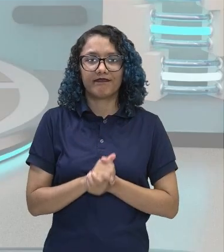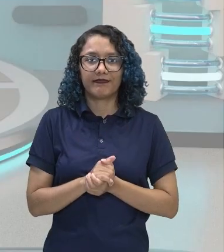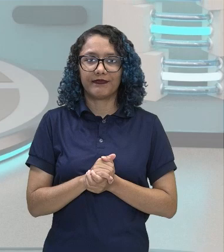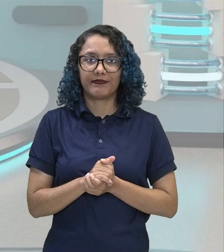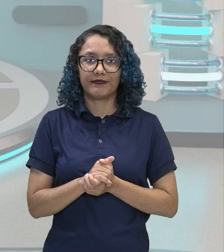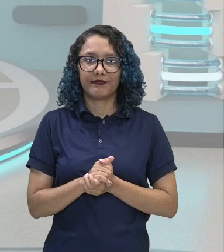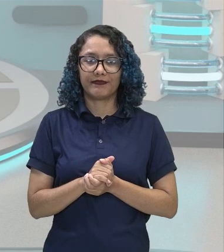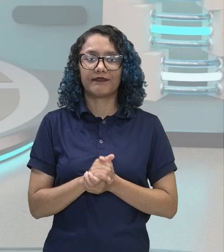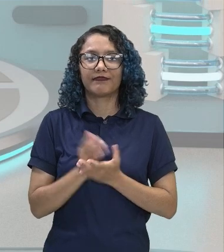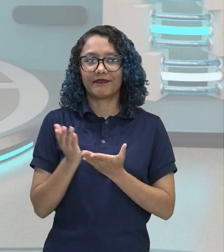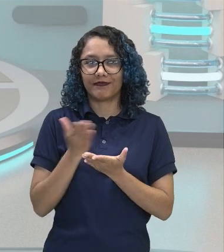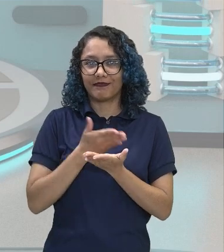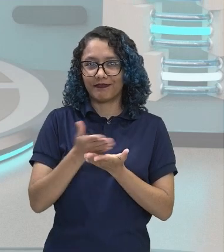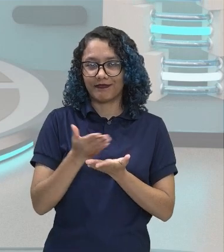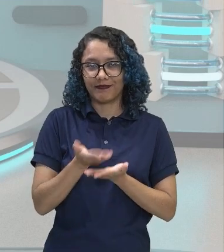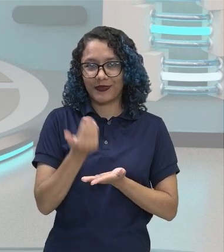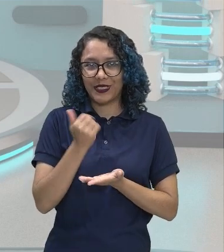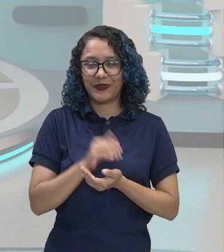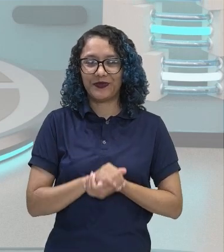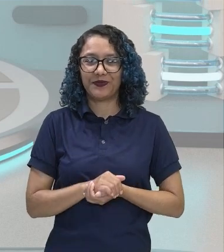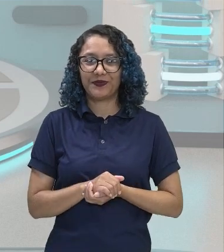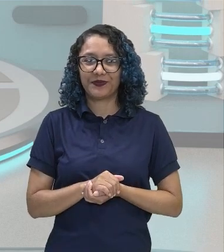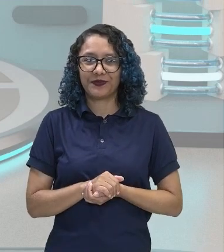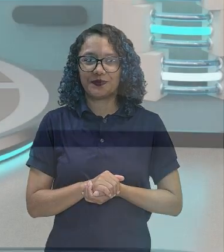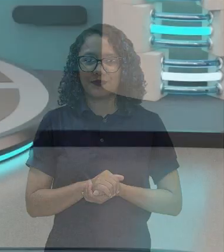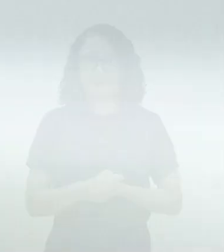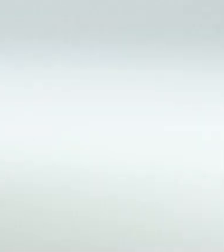Então, é isso aí, vamos começar a nossa aula.